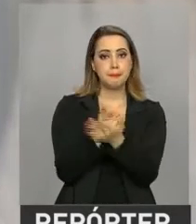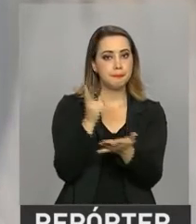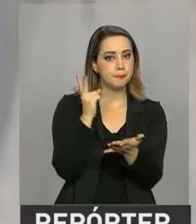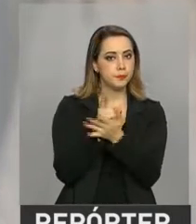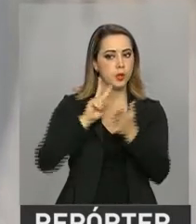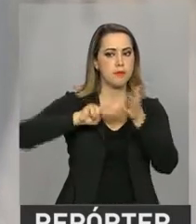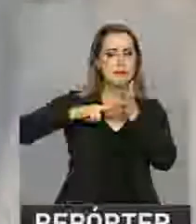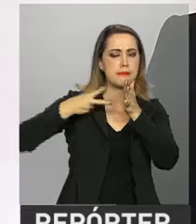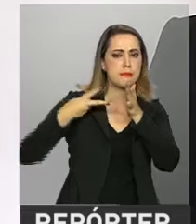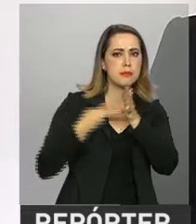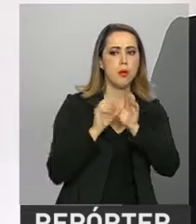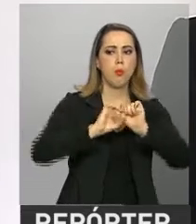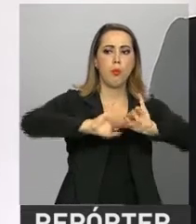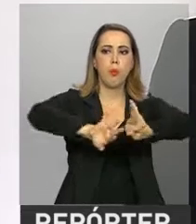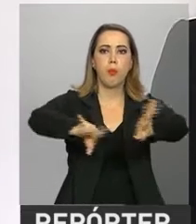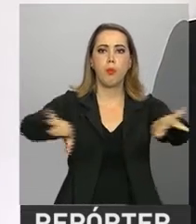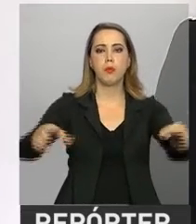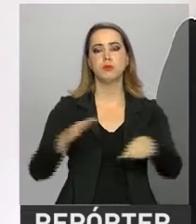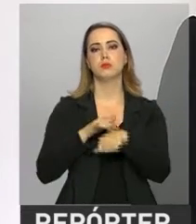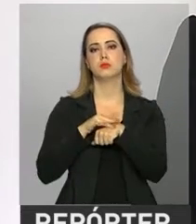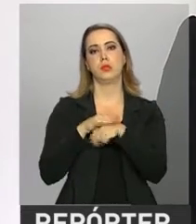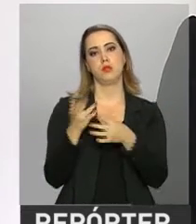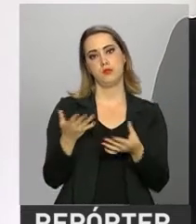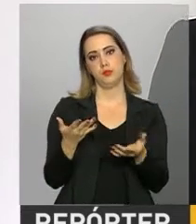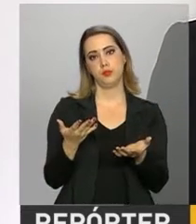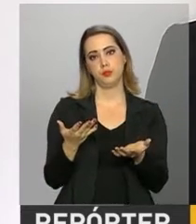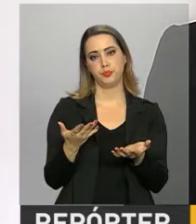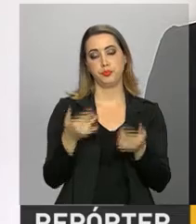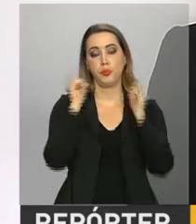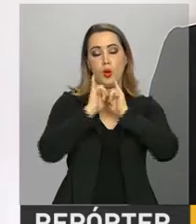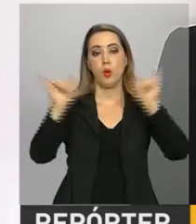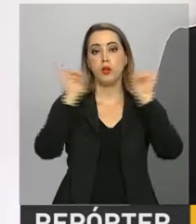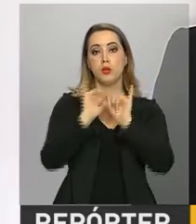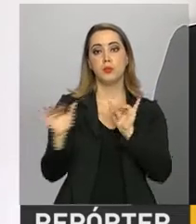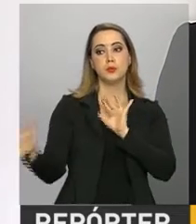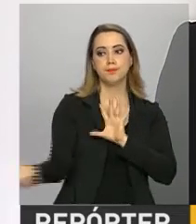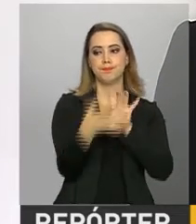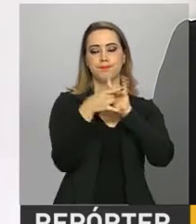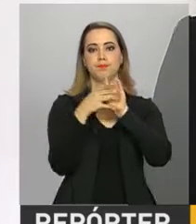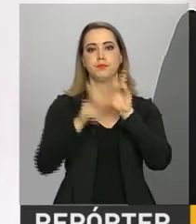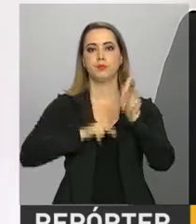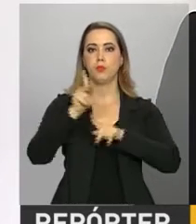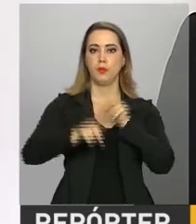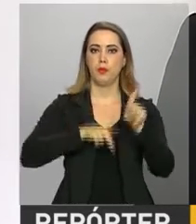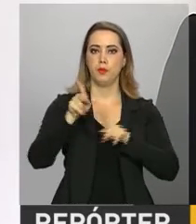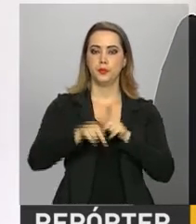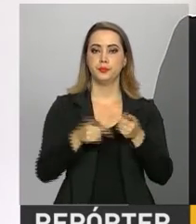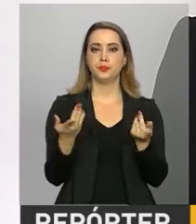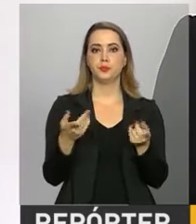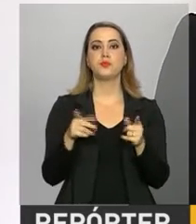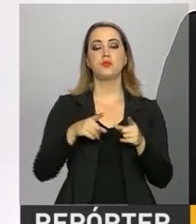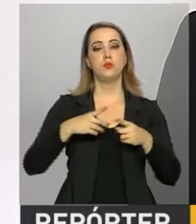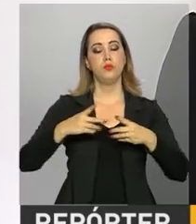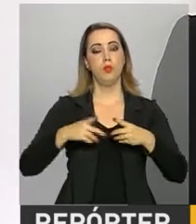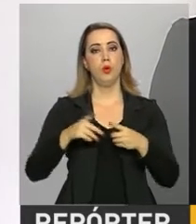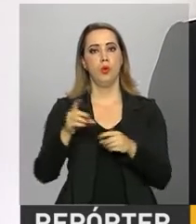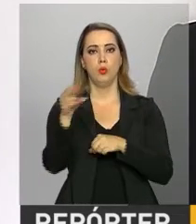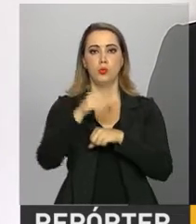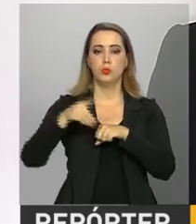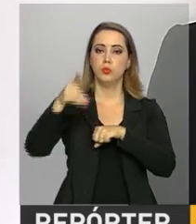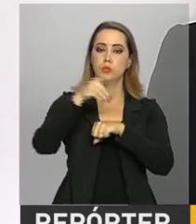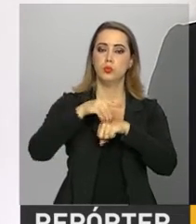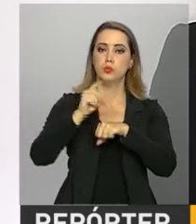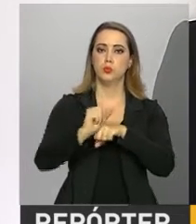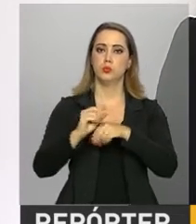mais pessoas atingidas. E uma campanha quer envolver a população no combate ao Aedes aegypti, o mosquito que transmite a dengue, a